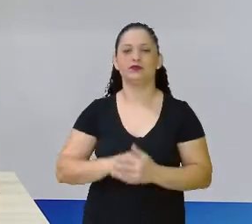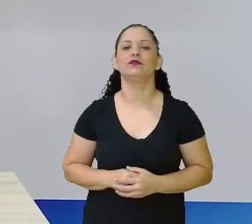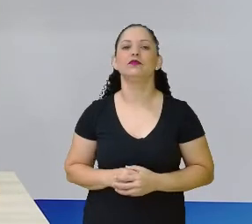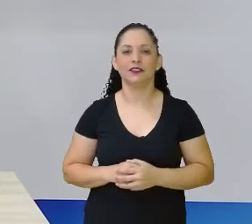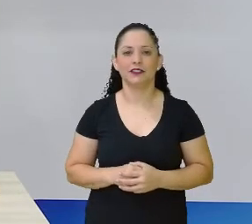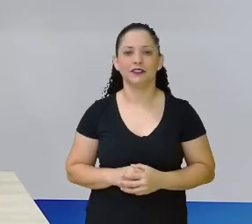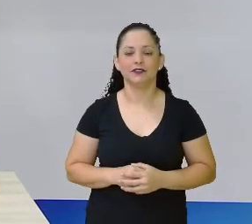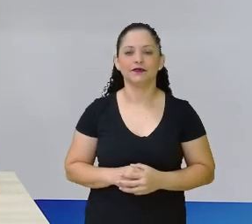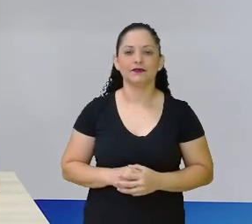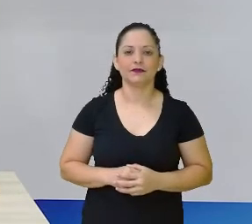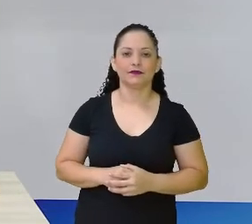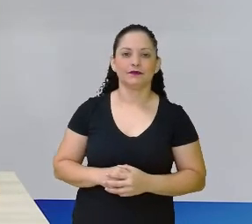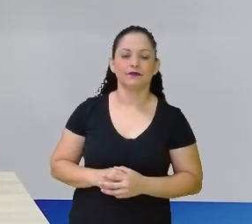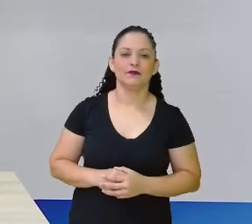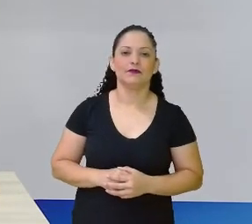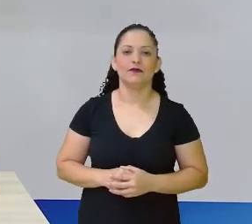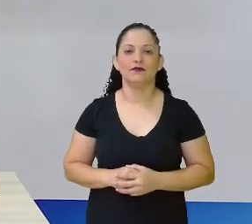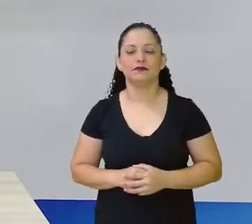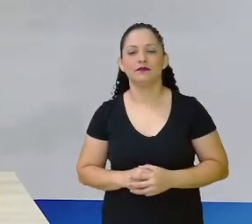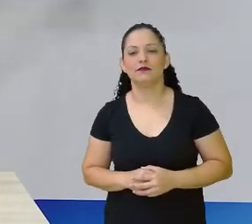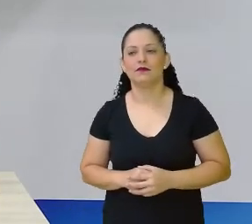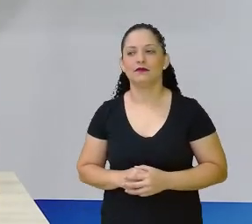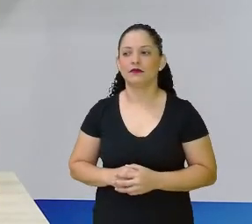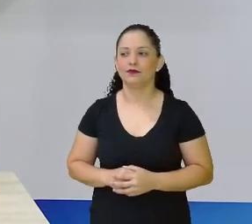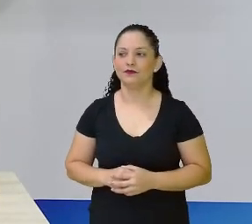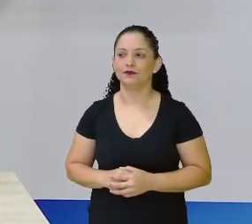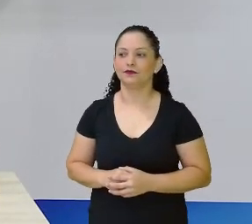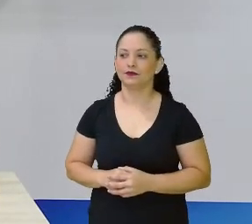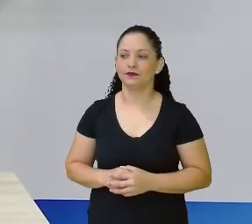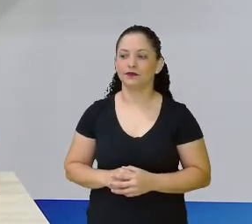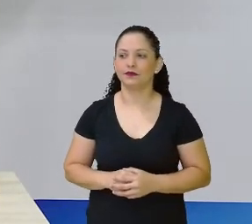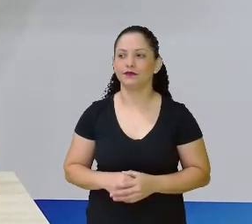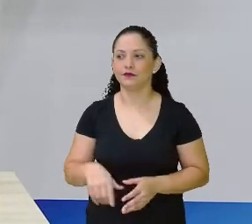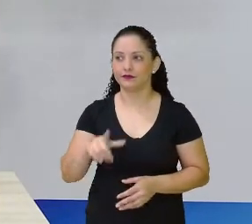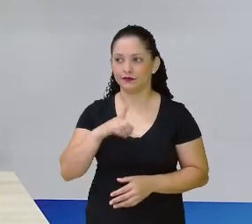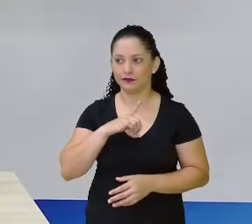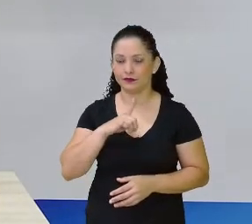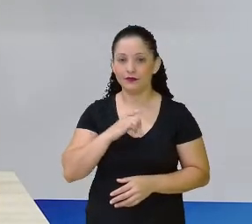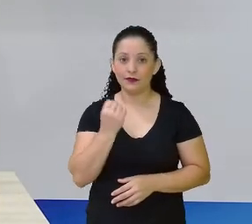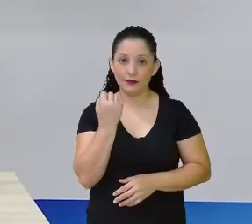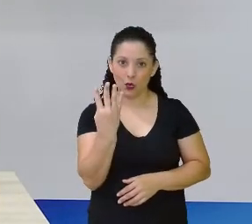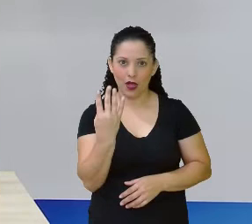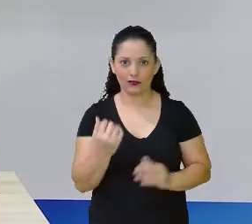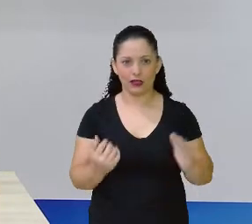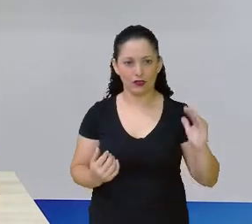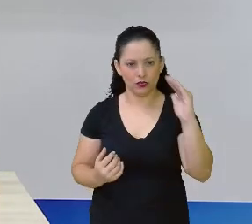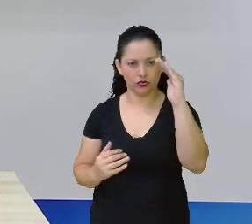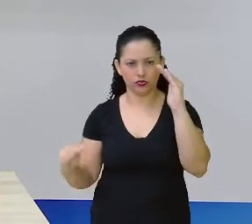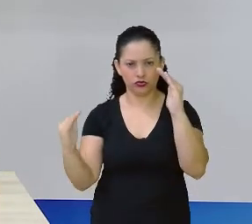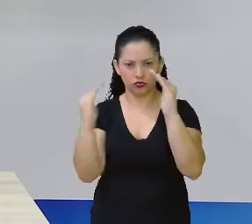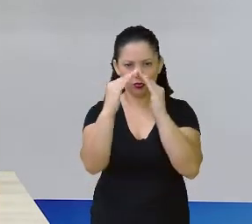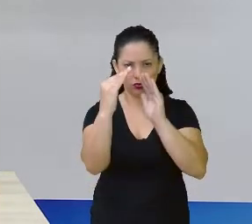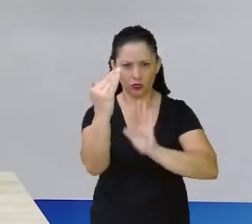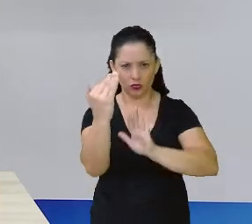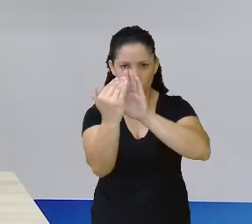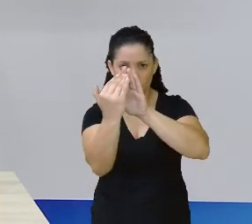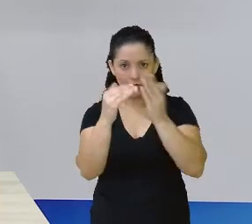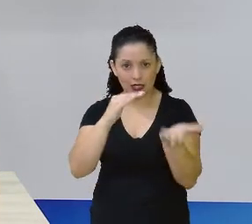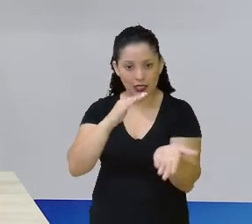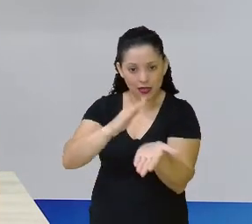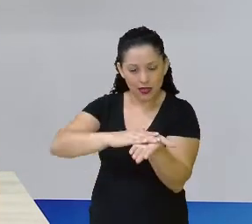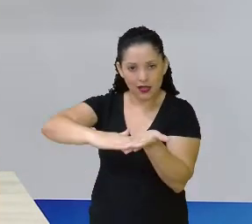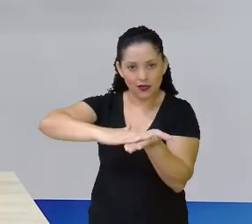Uma, 2, 3, 4. 4 faces. Professora, e a quantidade de vértices? Lembra,